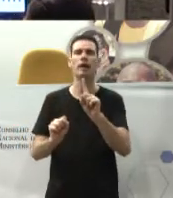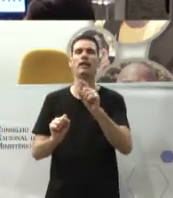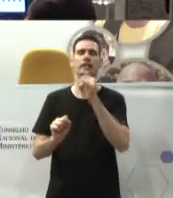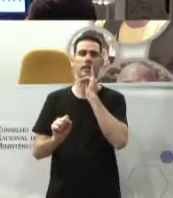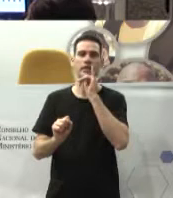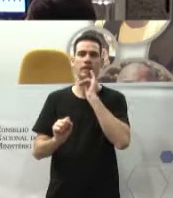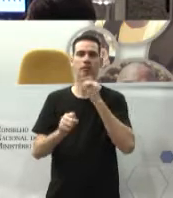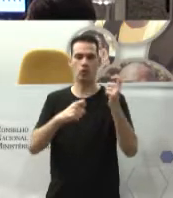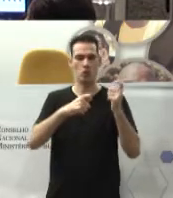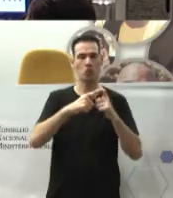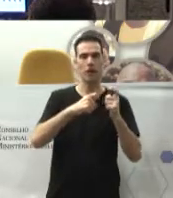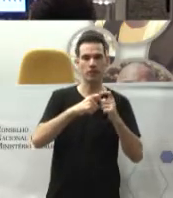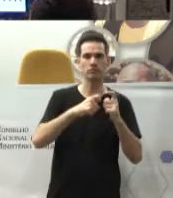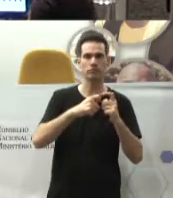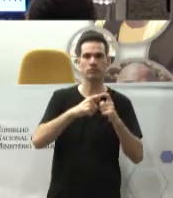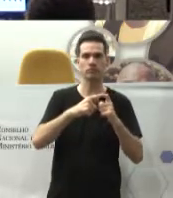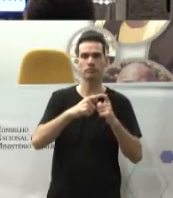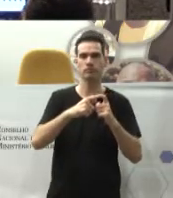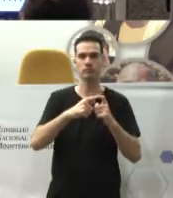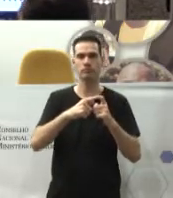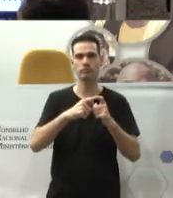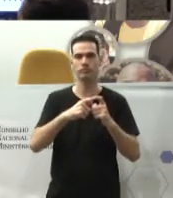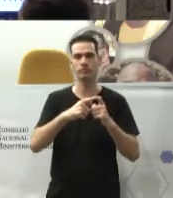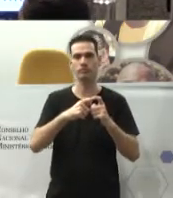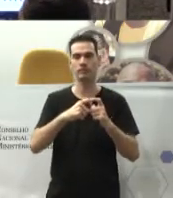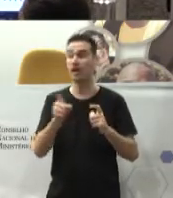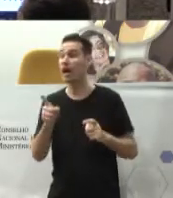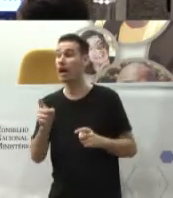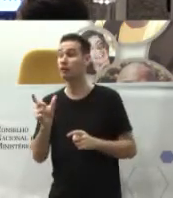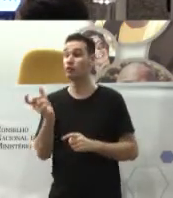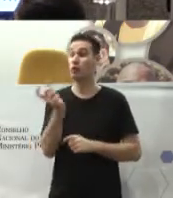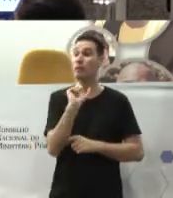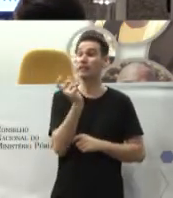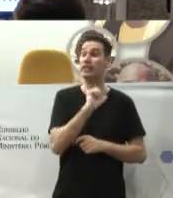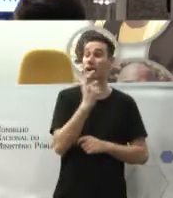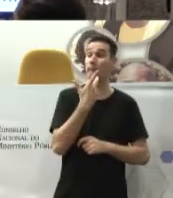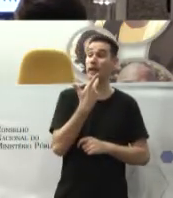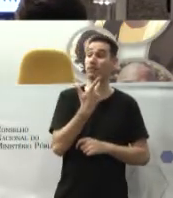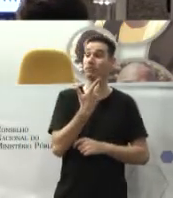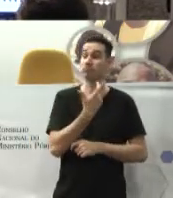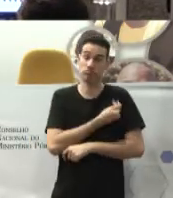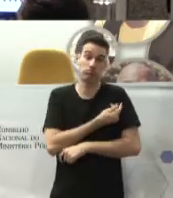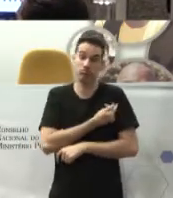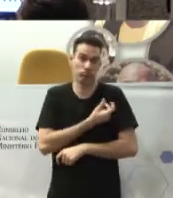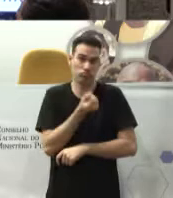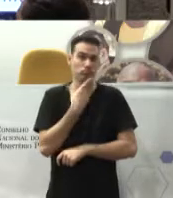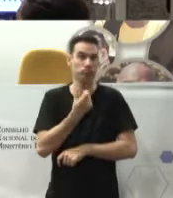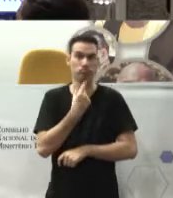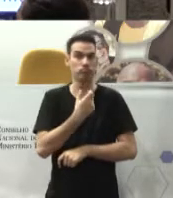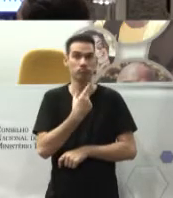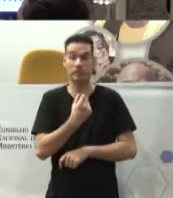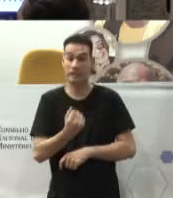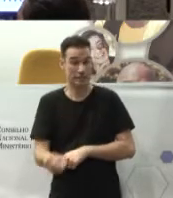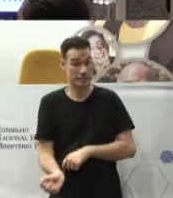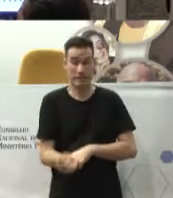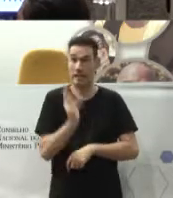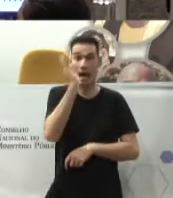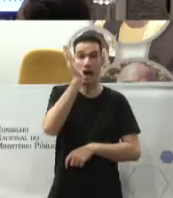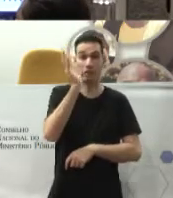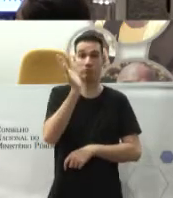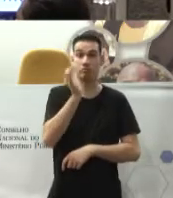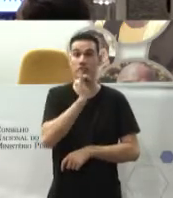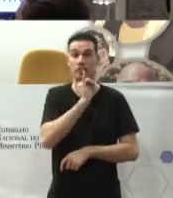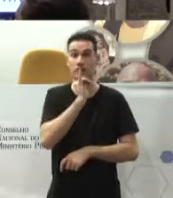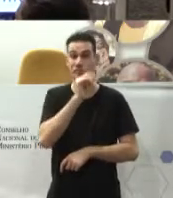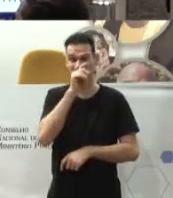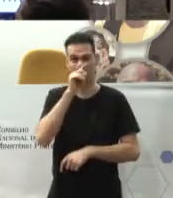ele pretende distorcer o sistema para conceder um medicamento de alto custo, um medicamento que não